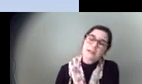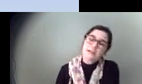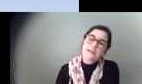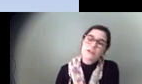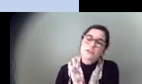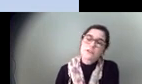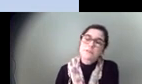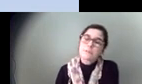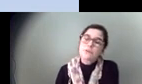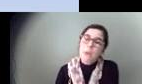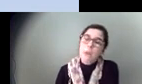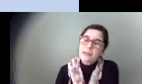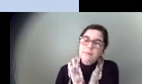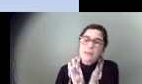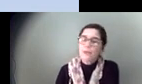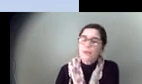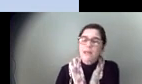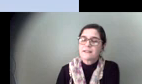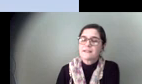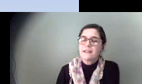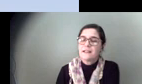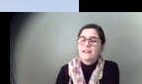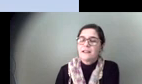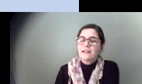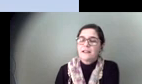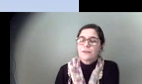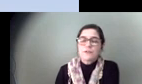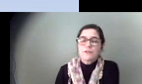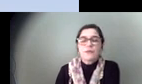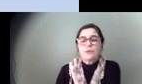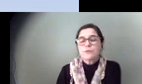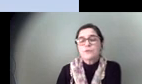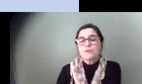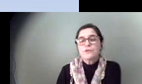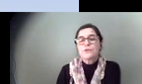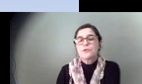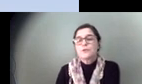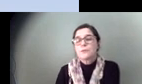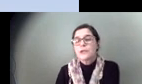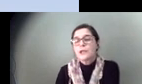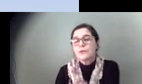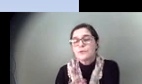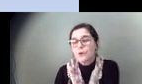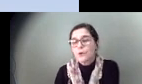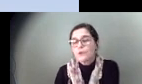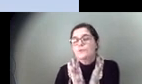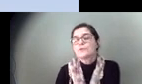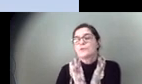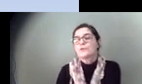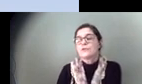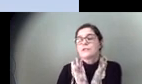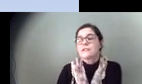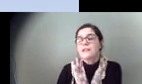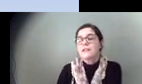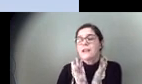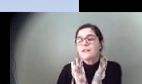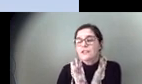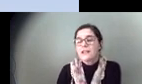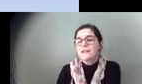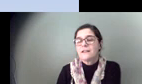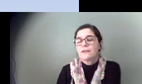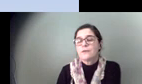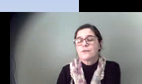as nossas características pessoais, particulares, né? E é o que eu sempre falo para os professores, o brilho dos olhos dos professores,